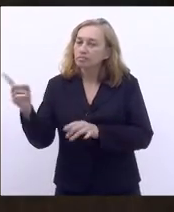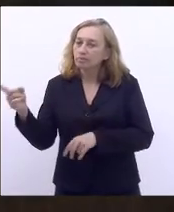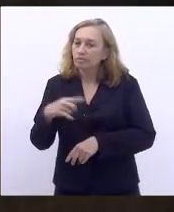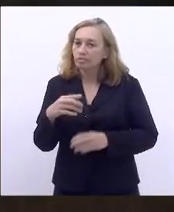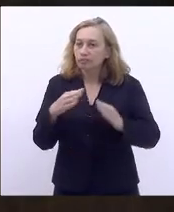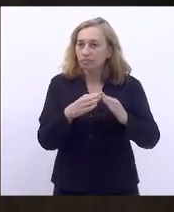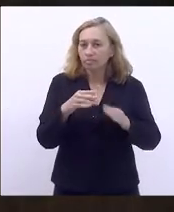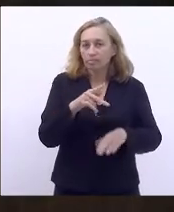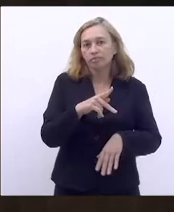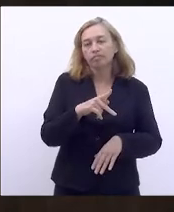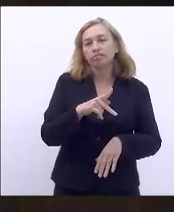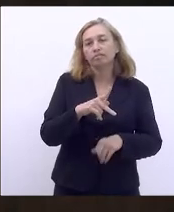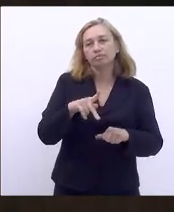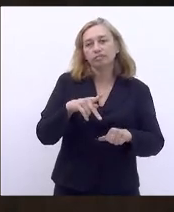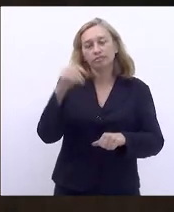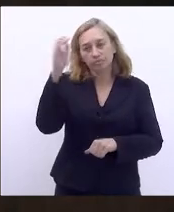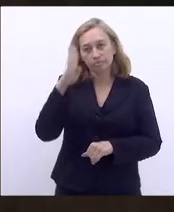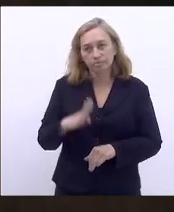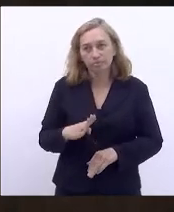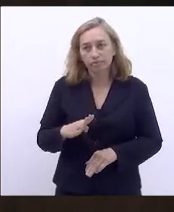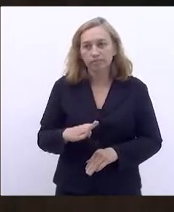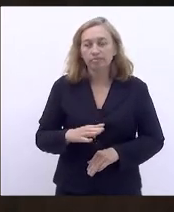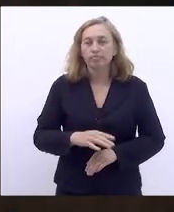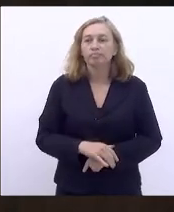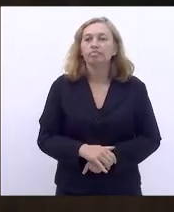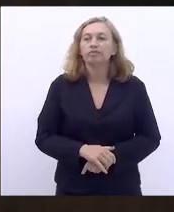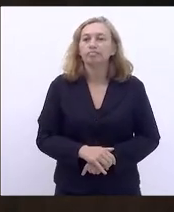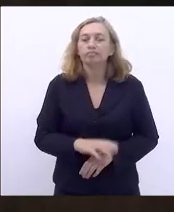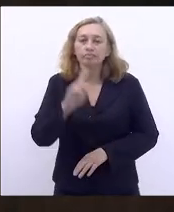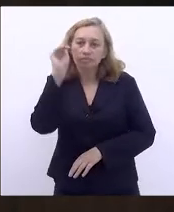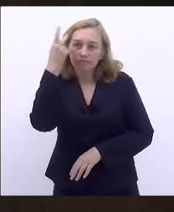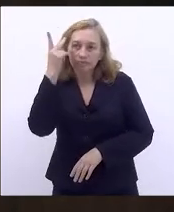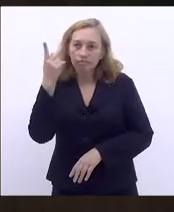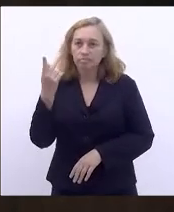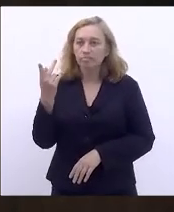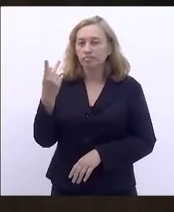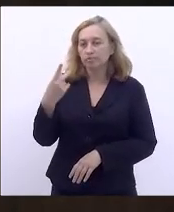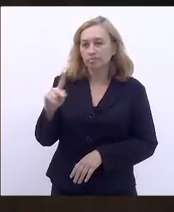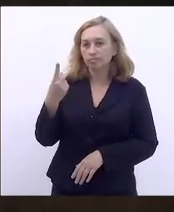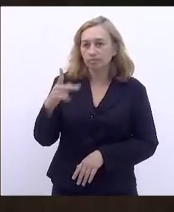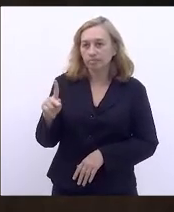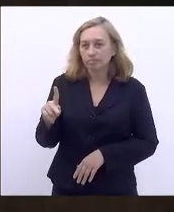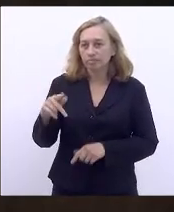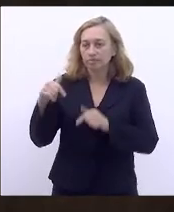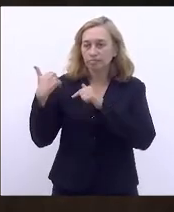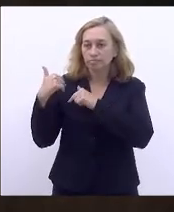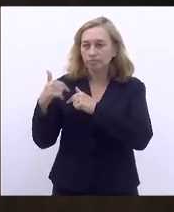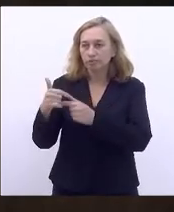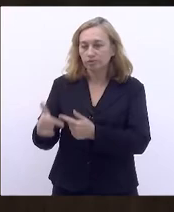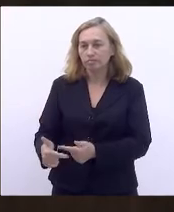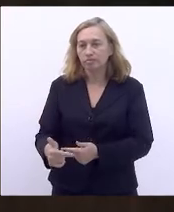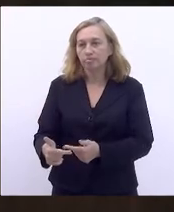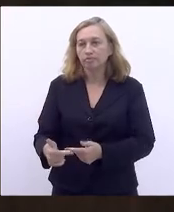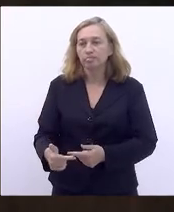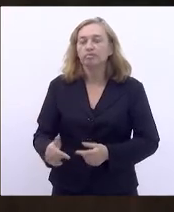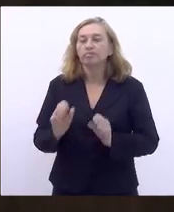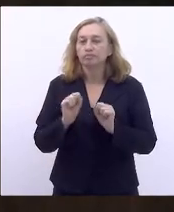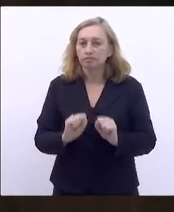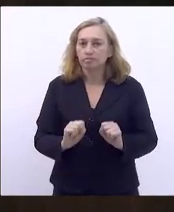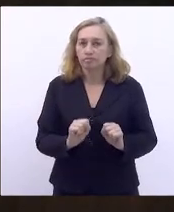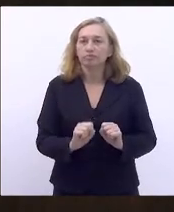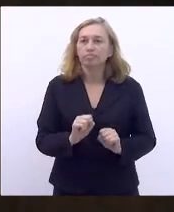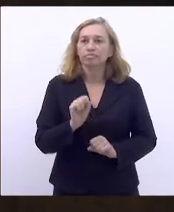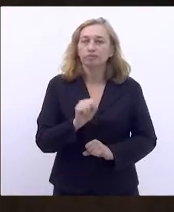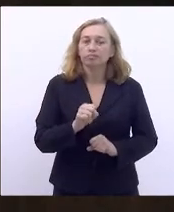pessoas. Então, o Brasil, pela sua gênese, pela sua história, pela sua ancestralidade, pode e